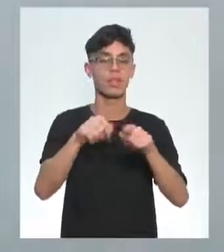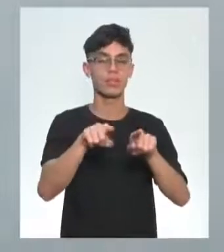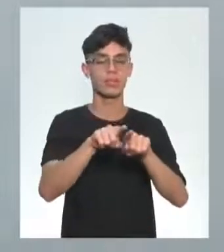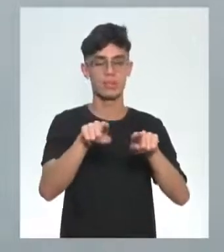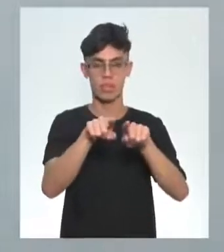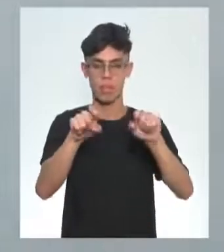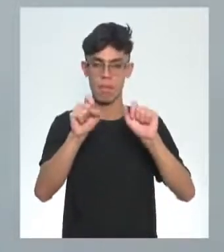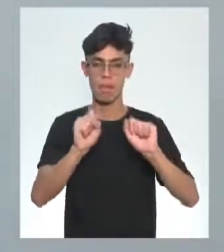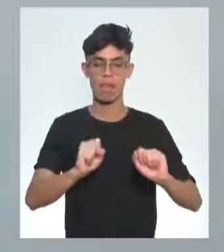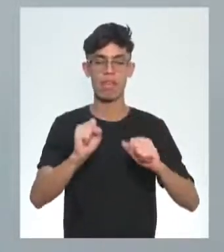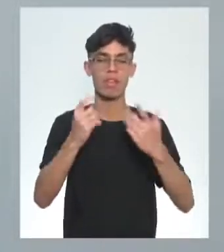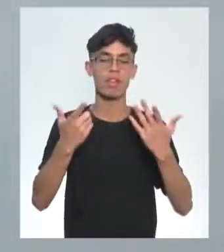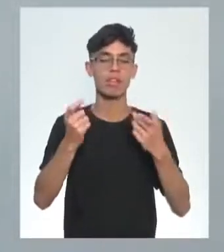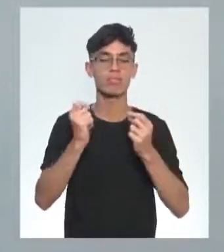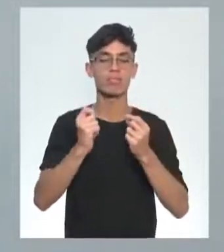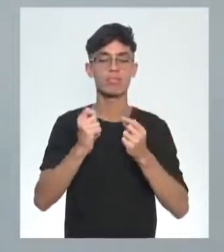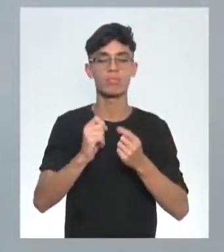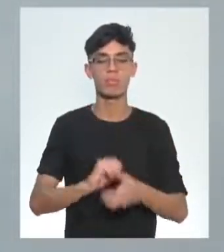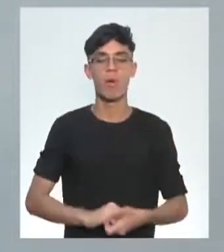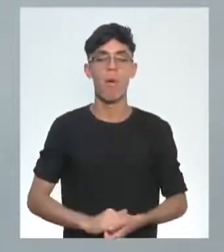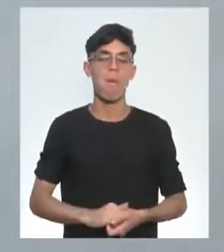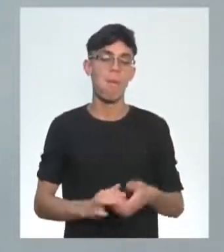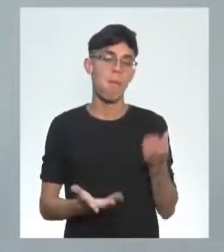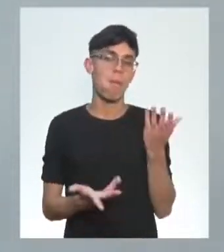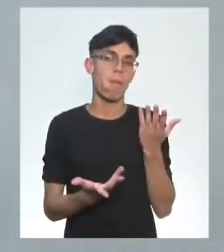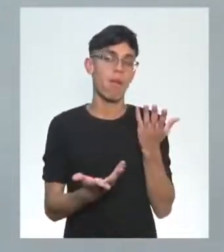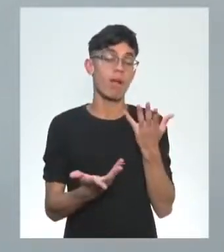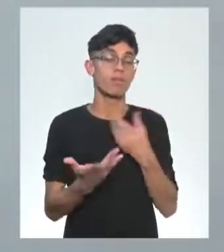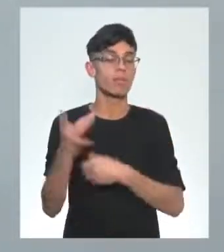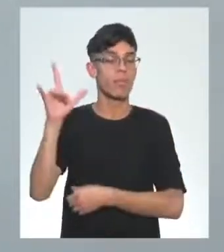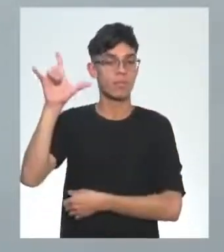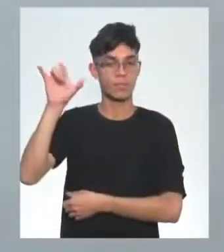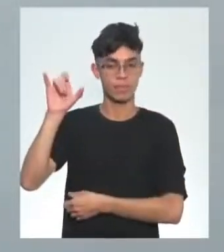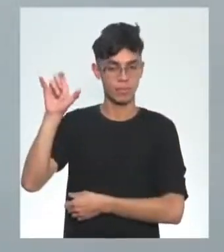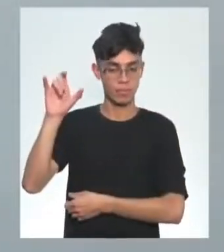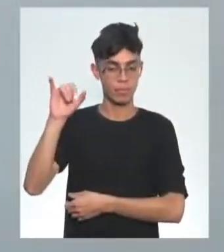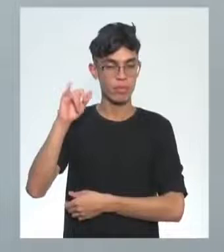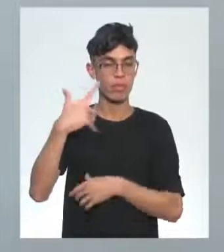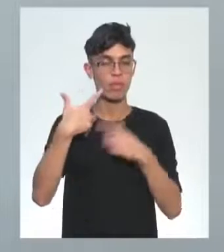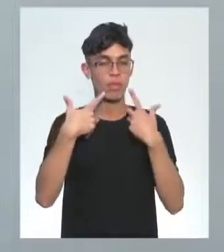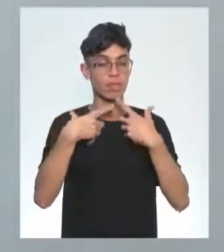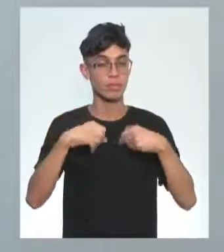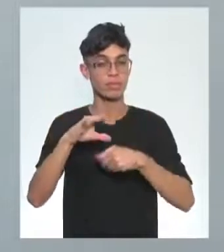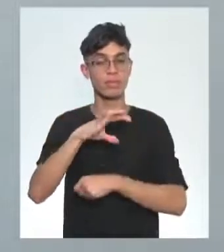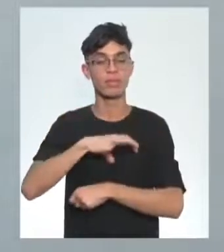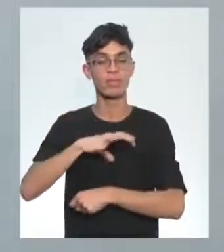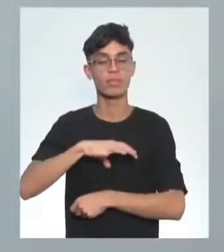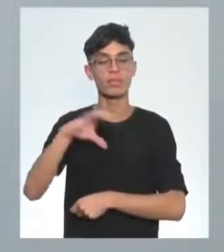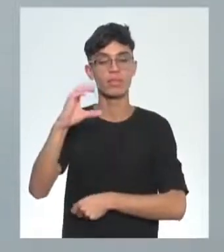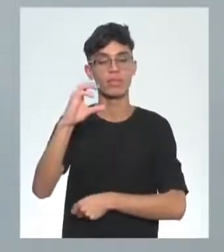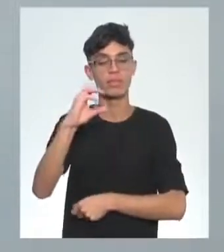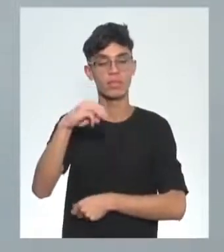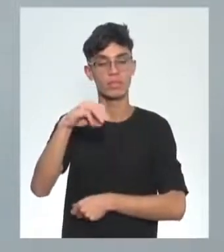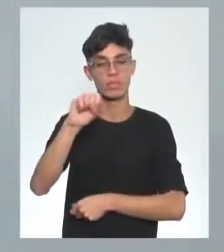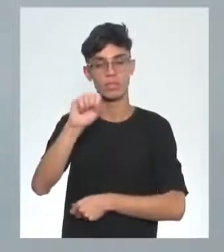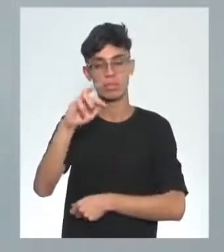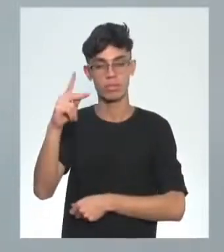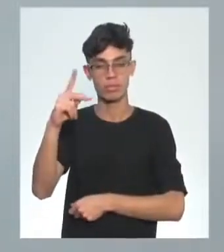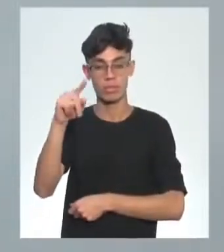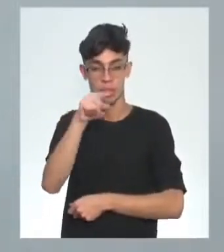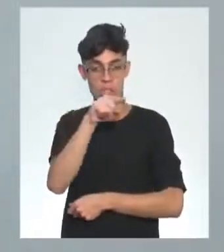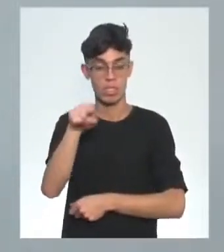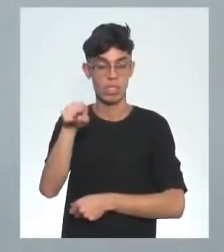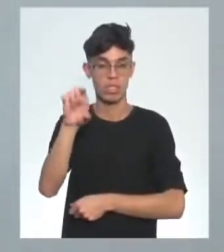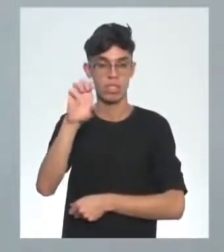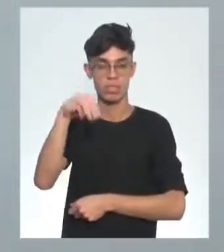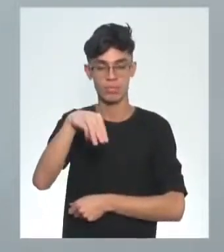vocês também podem acompanhar o spoiler das nossas aulas pelo nosso Instagram, Língua Portuguesa, _EM. Será um prazer ter você